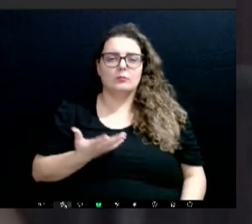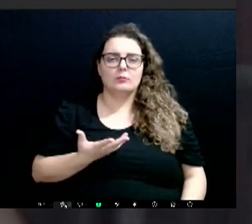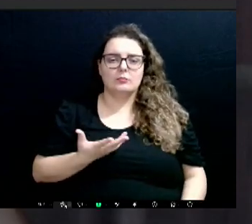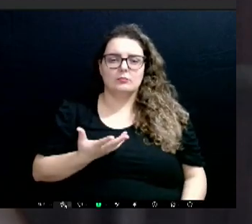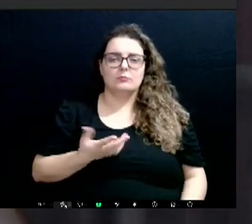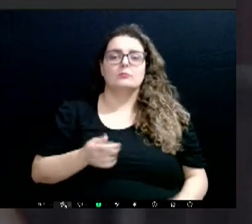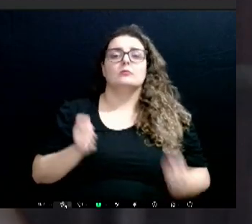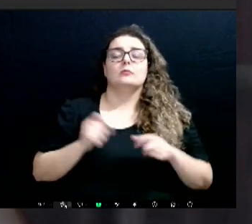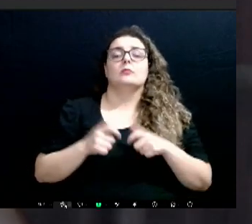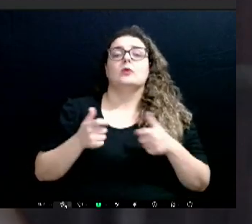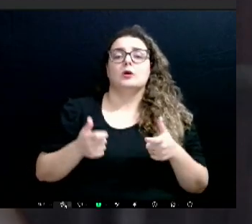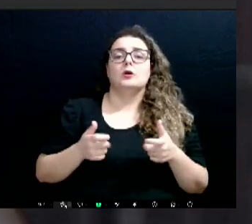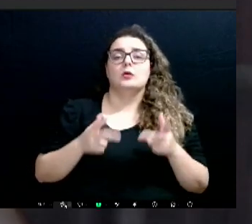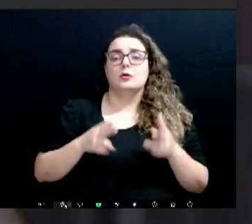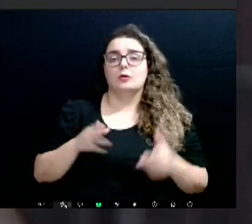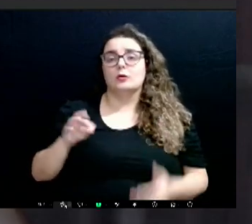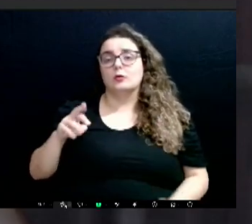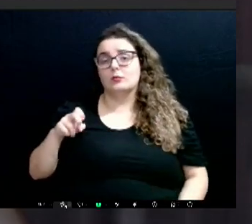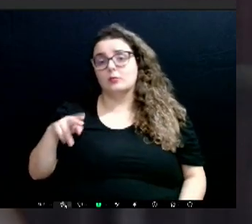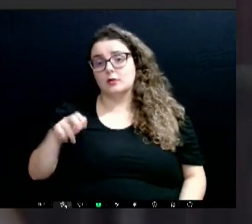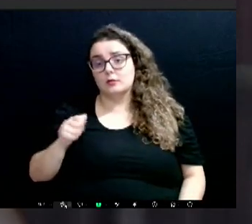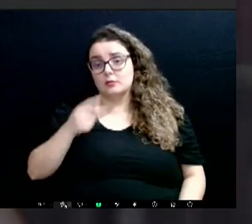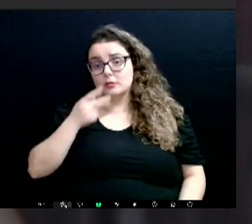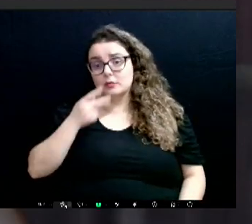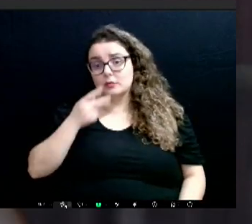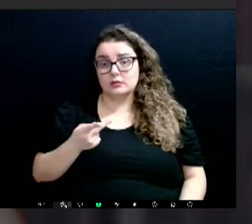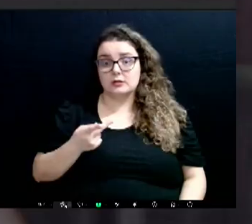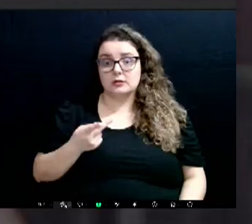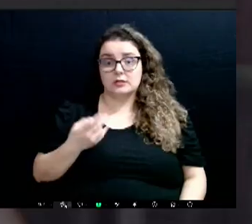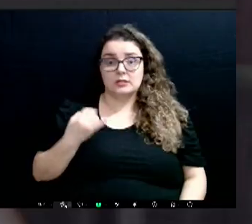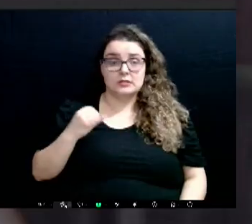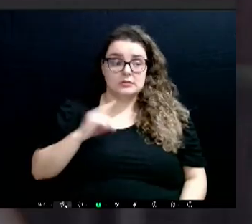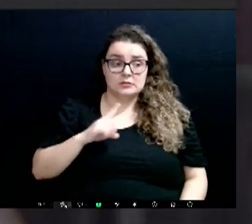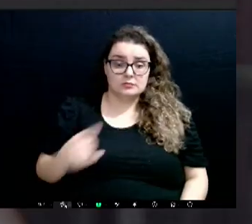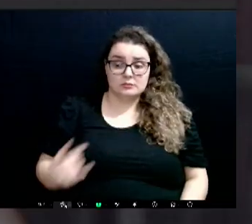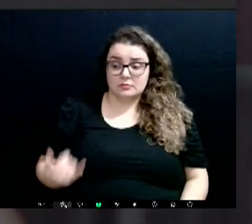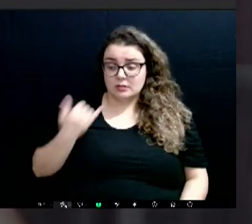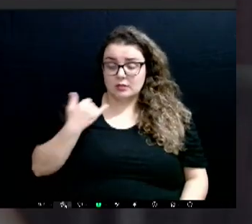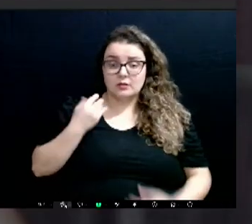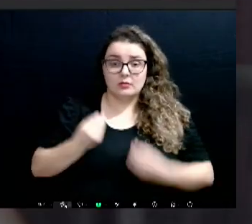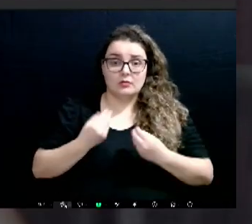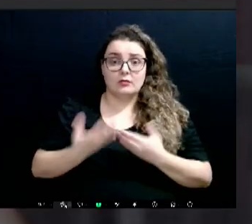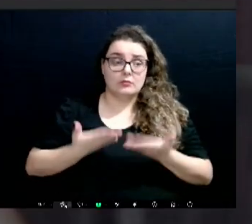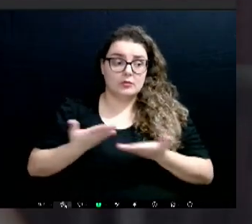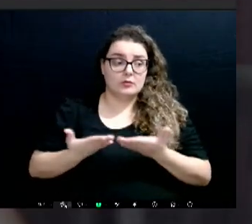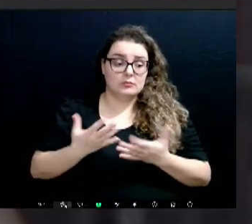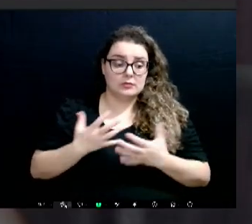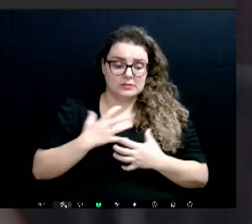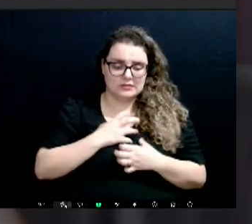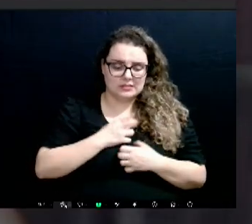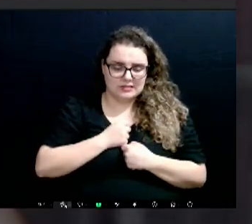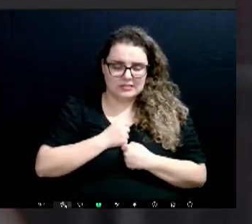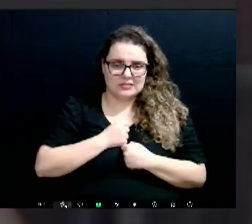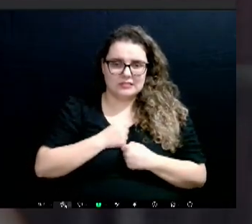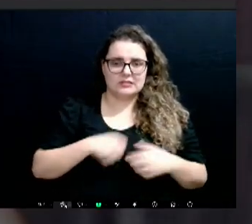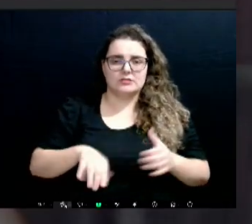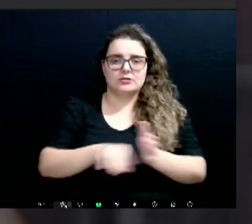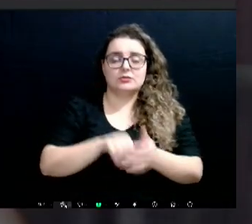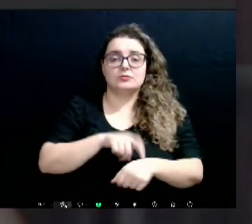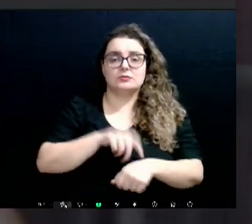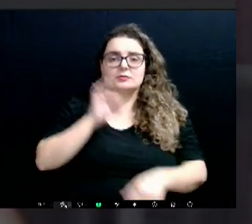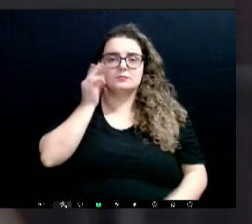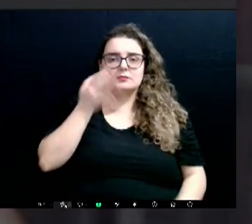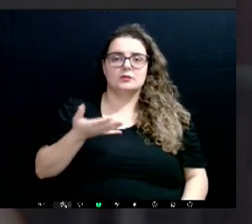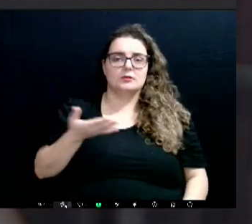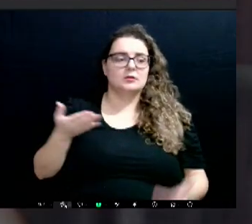potencializada, como a Bruna coloca, que assim, se eu não estou com o celular, como que eu vou lidar com essa angústia que veio, né, que pegou nesse momento? E agora eu não estou,